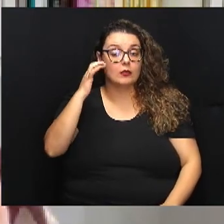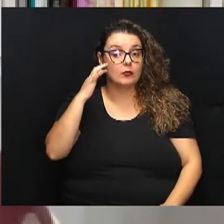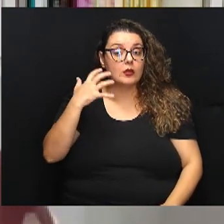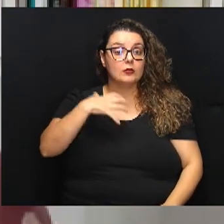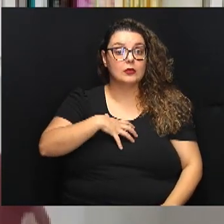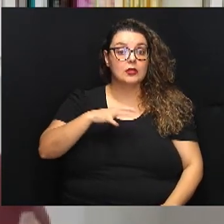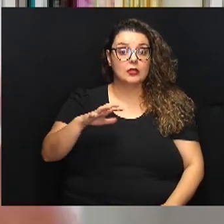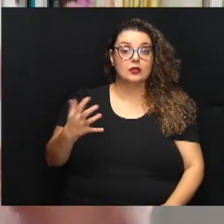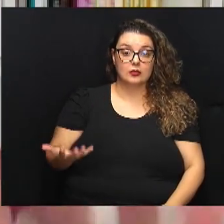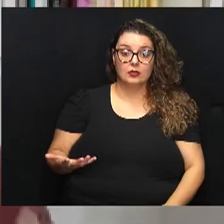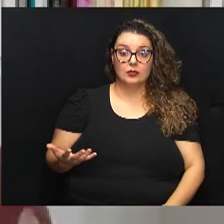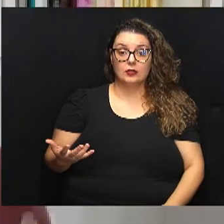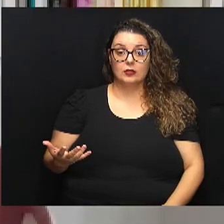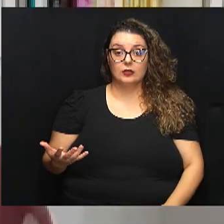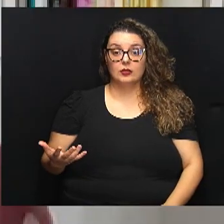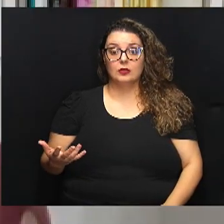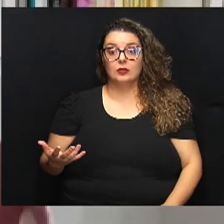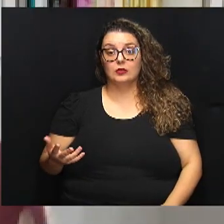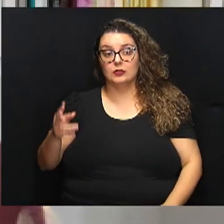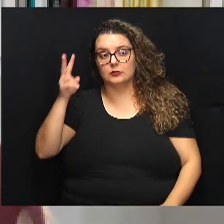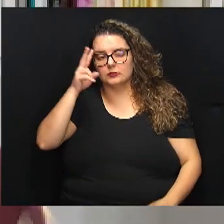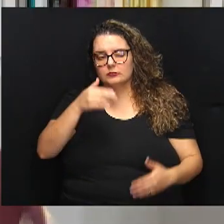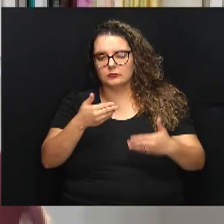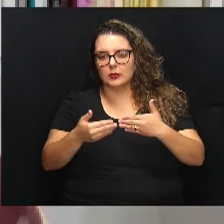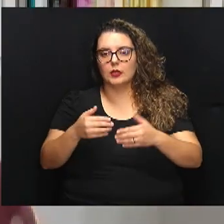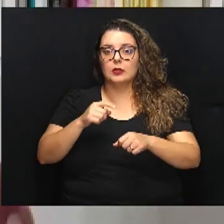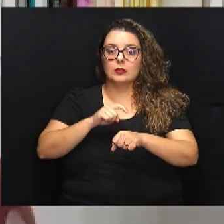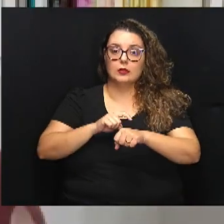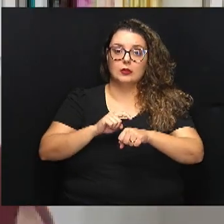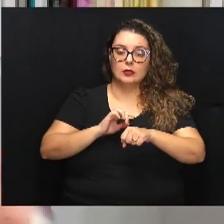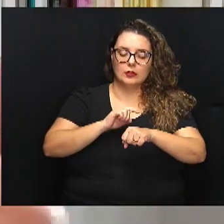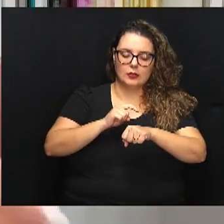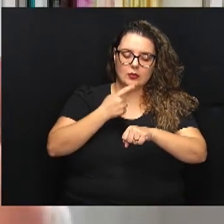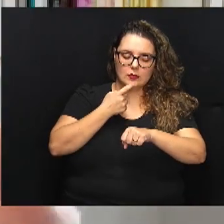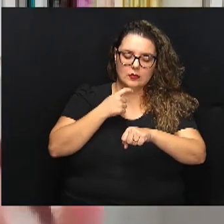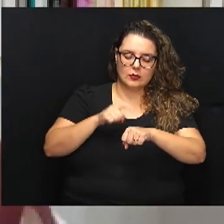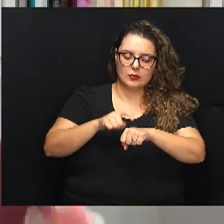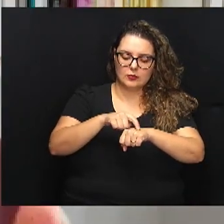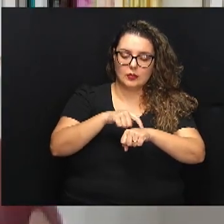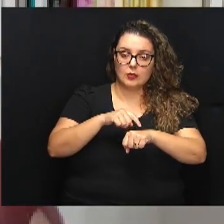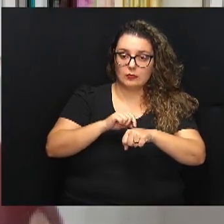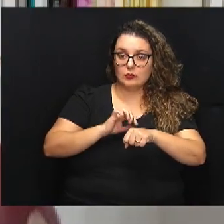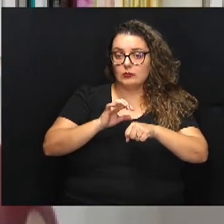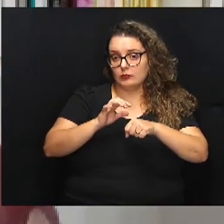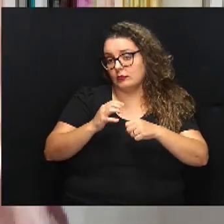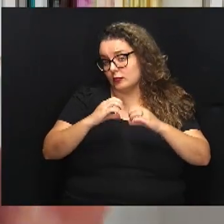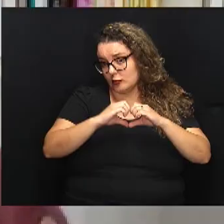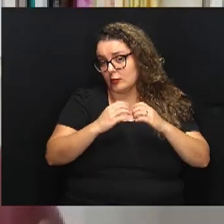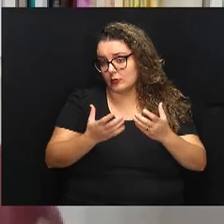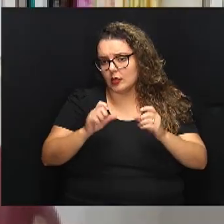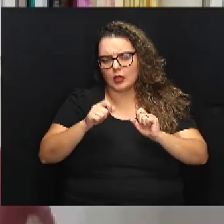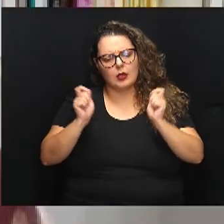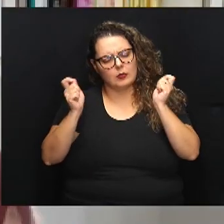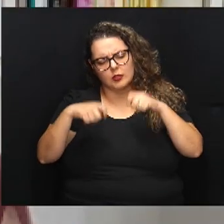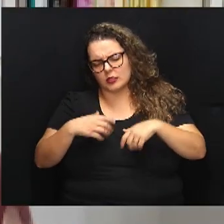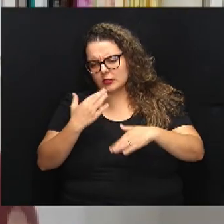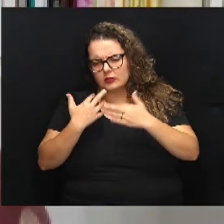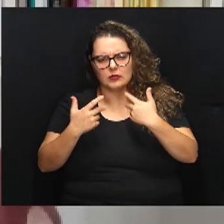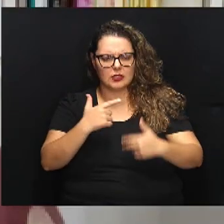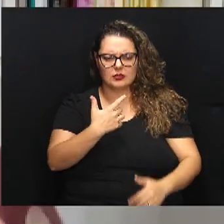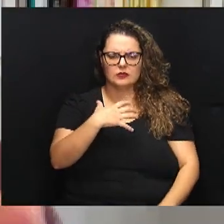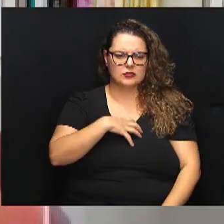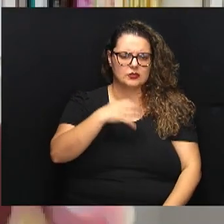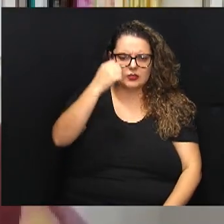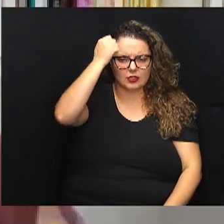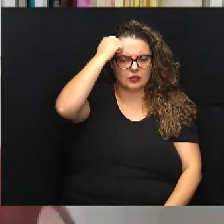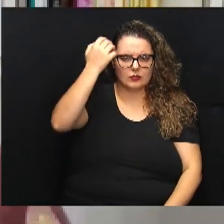na parte dessa história do morango, ver que é possível comer, não ficar com culpa,